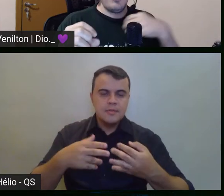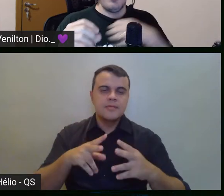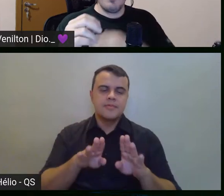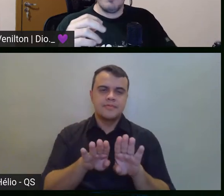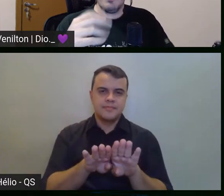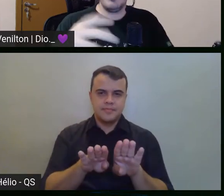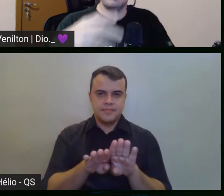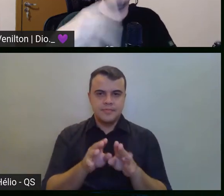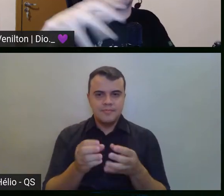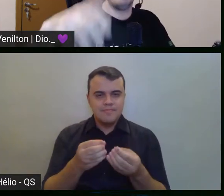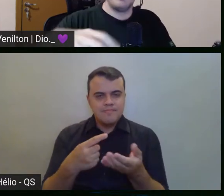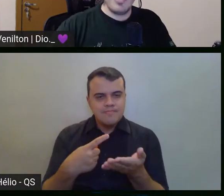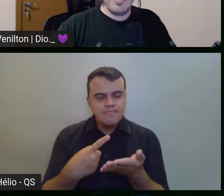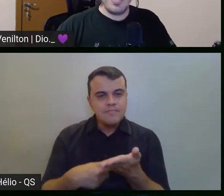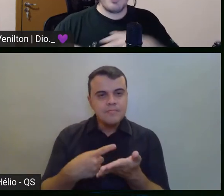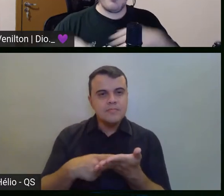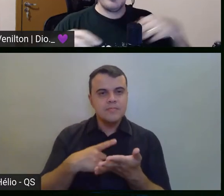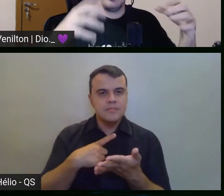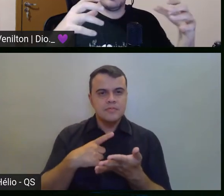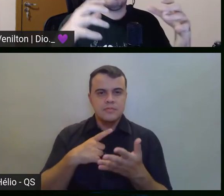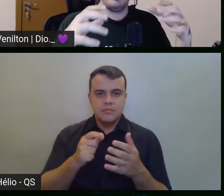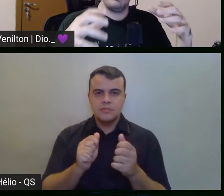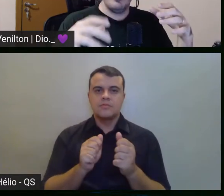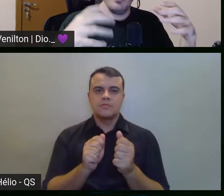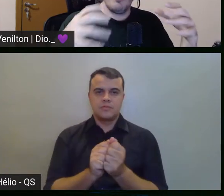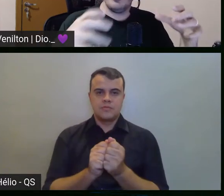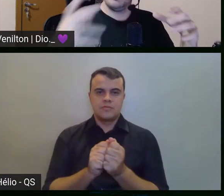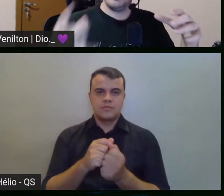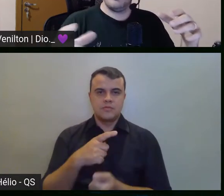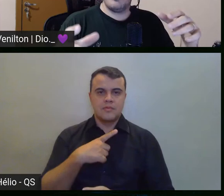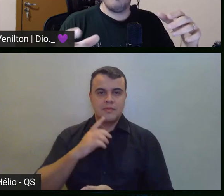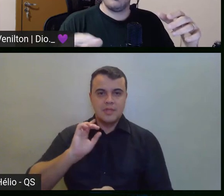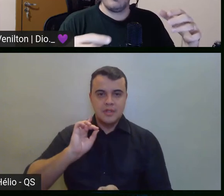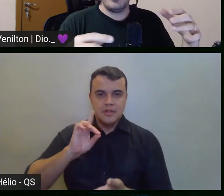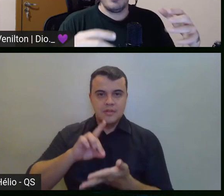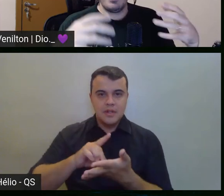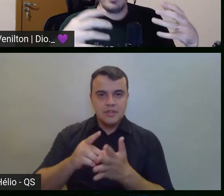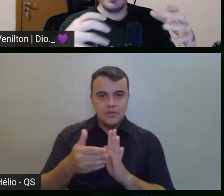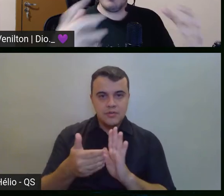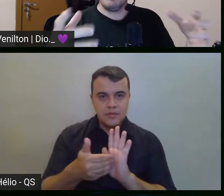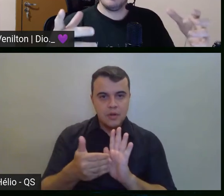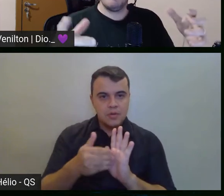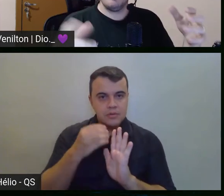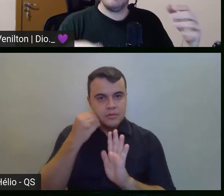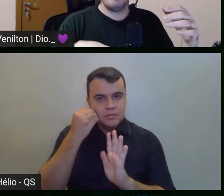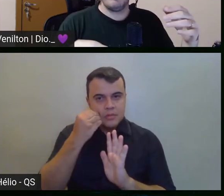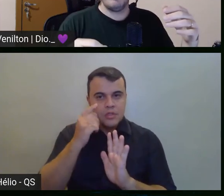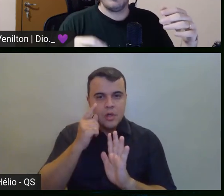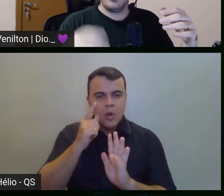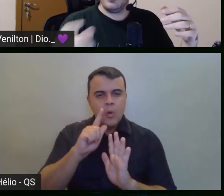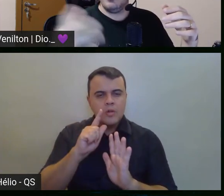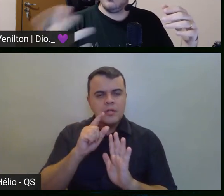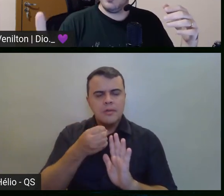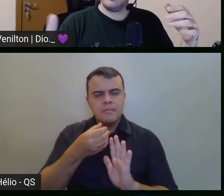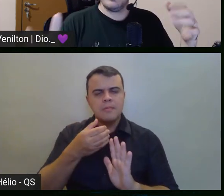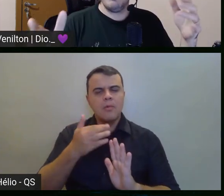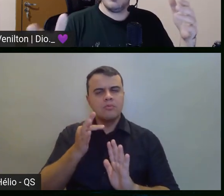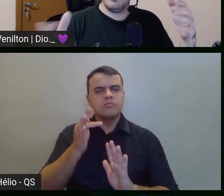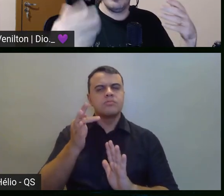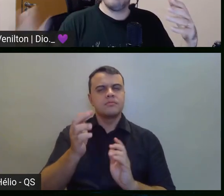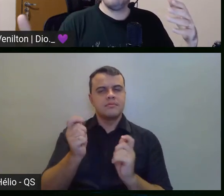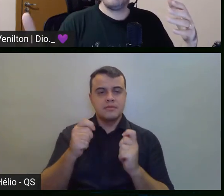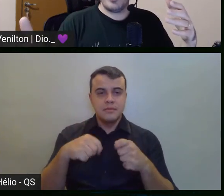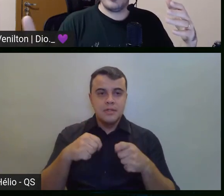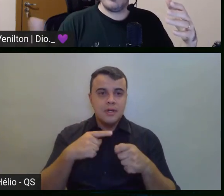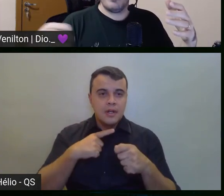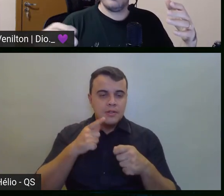sobre o compromisso que vocês vão estar assumindo aqui com a gente para realmente chegar até o final dessa experiência para poder colher os frutos aí e quem sabe